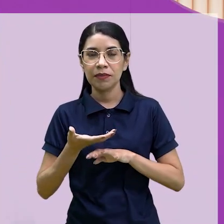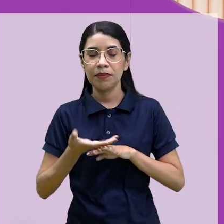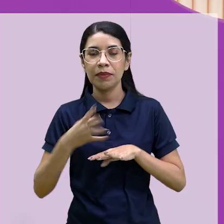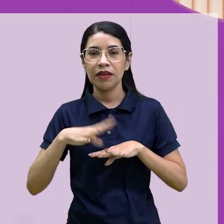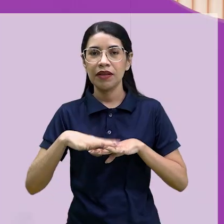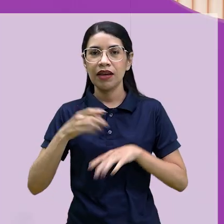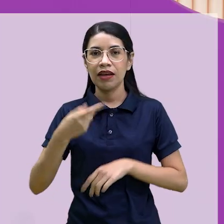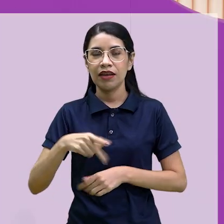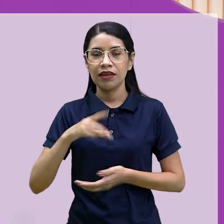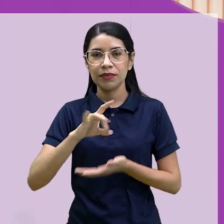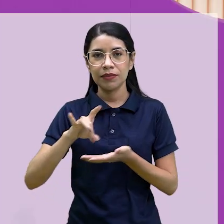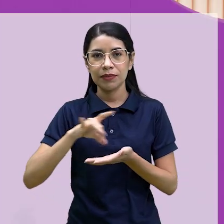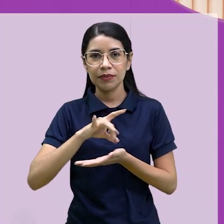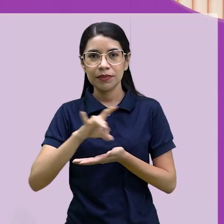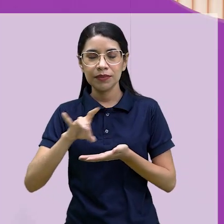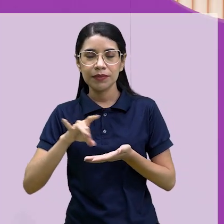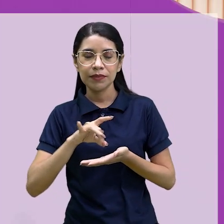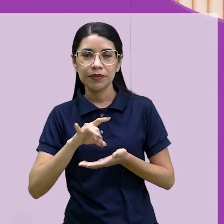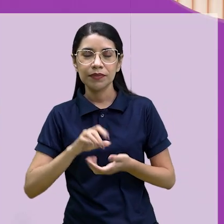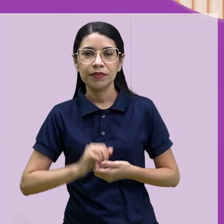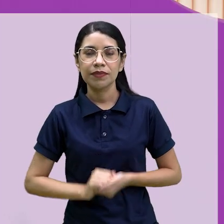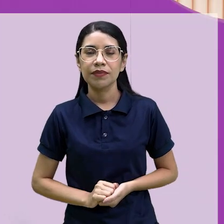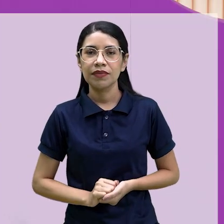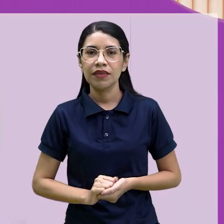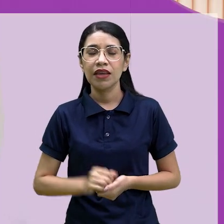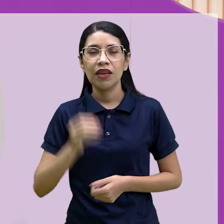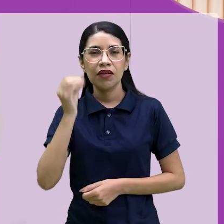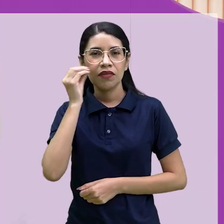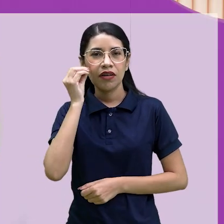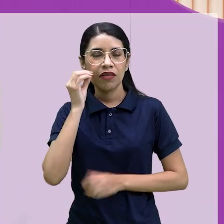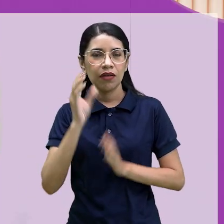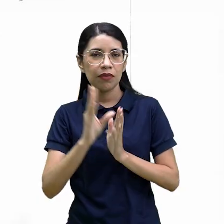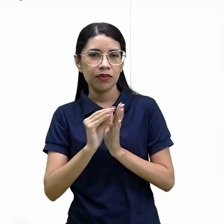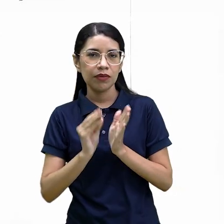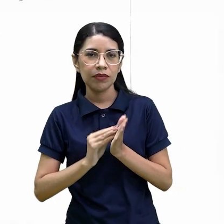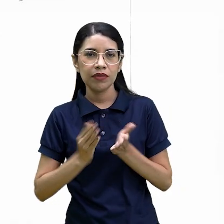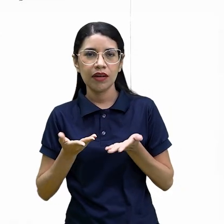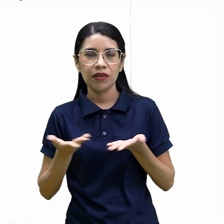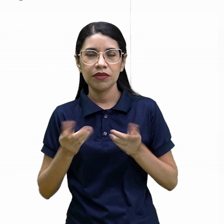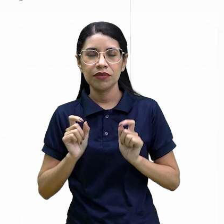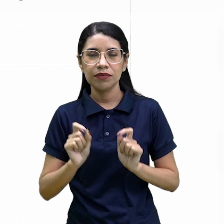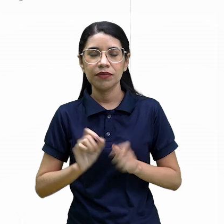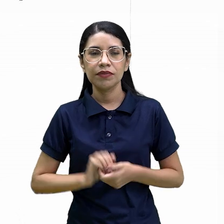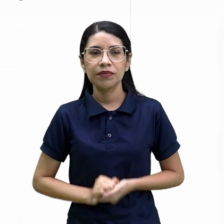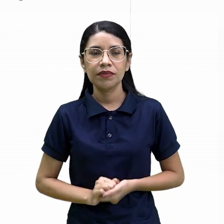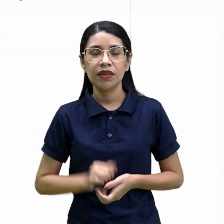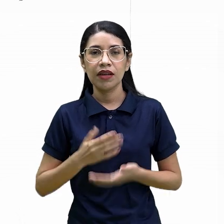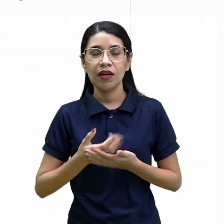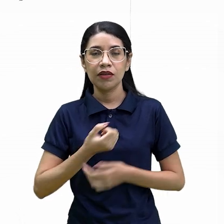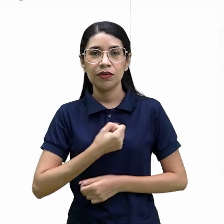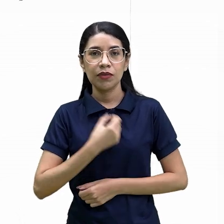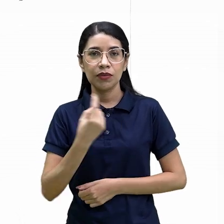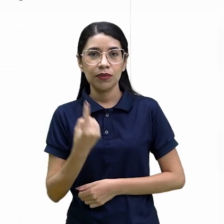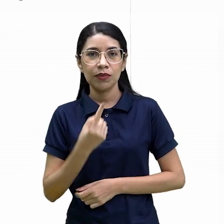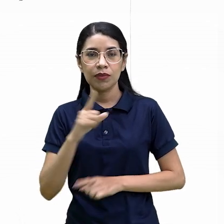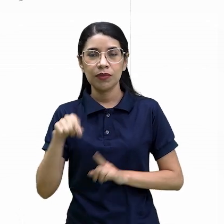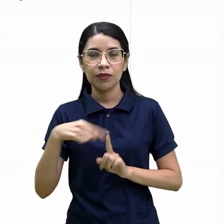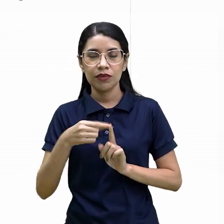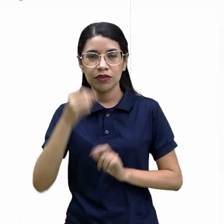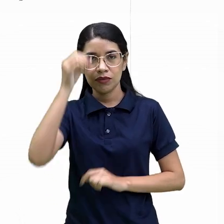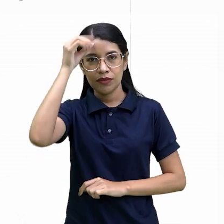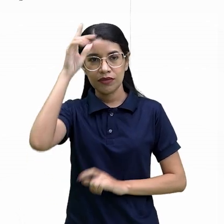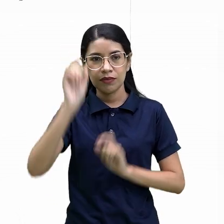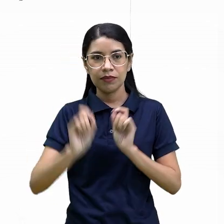Centro de Mídias de Educação do Amazonas. Vamos ver o que temos para a nossa aula. Aula de número 1, objeto